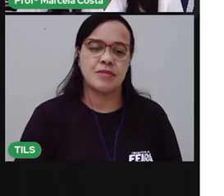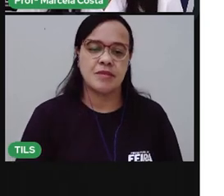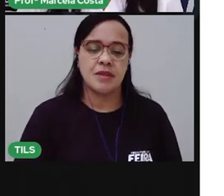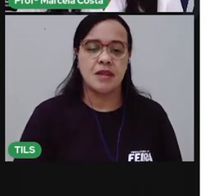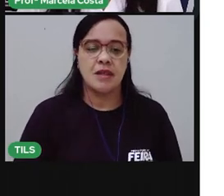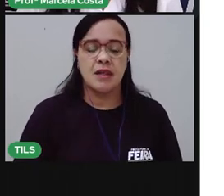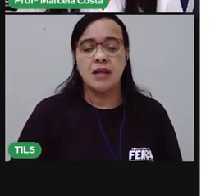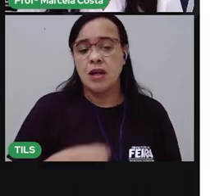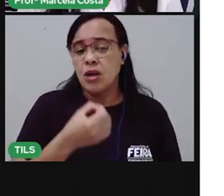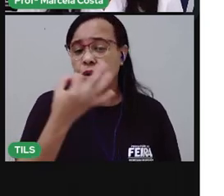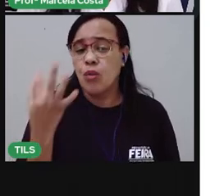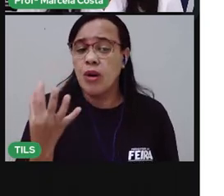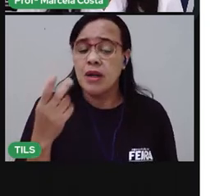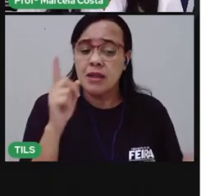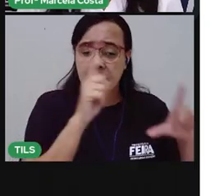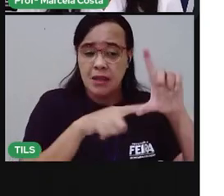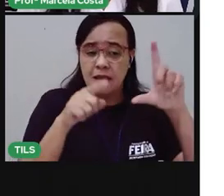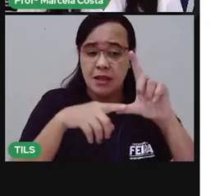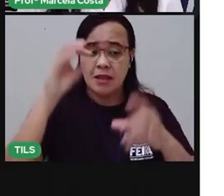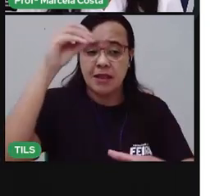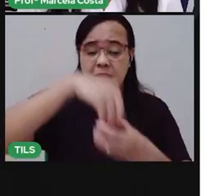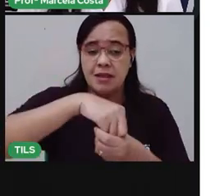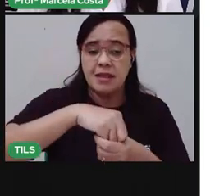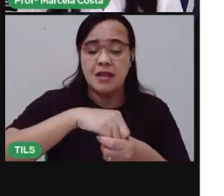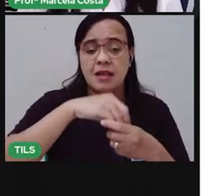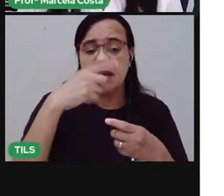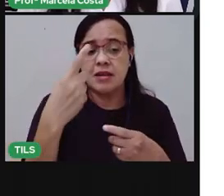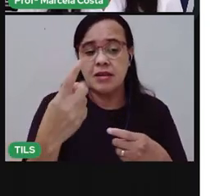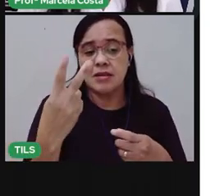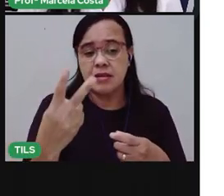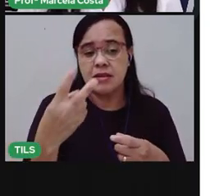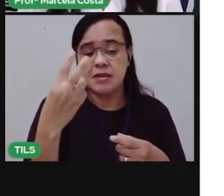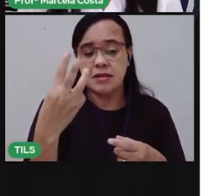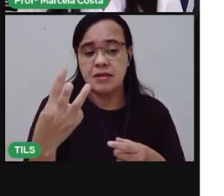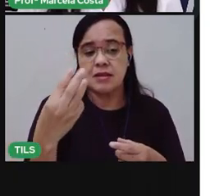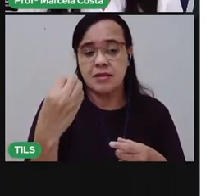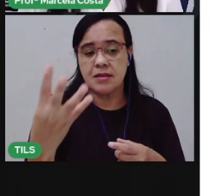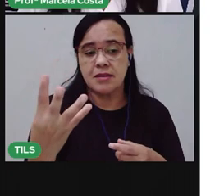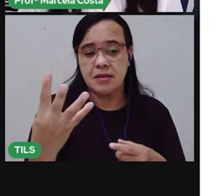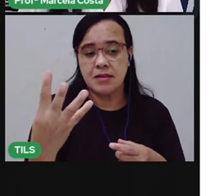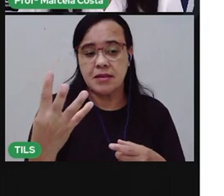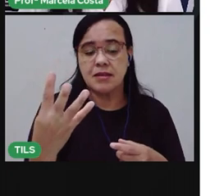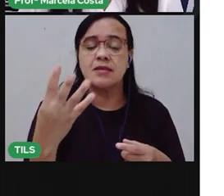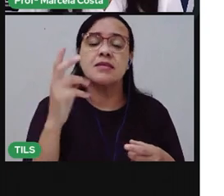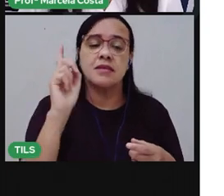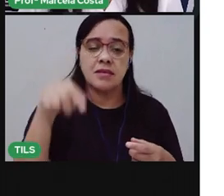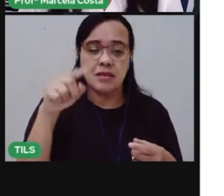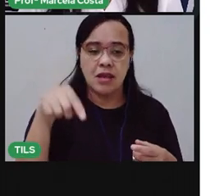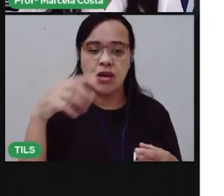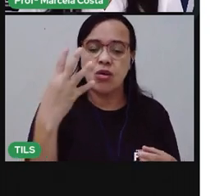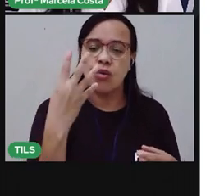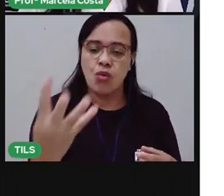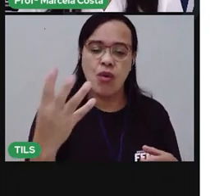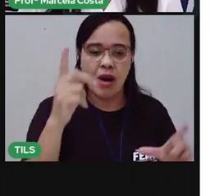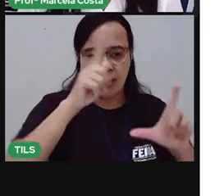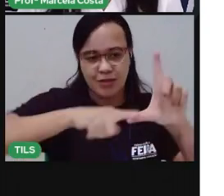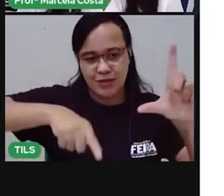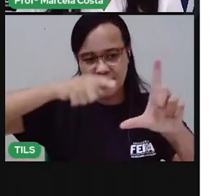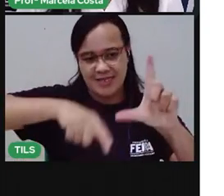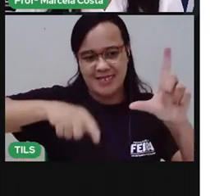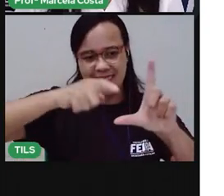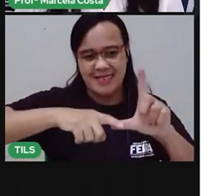contar quantas letras tem uma duas três quatro quatro letras